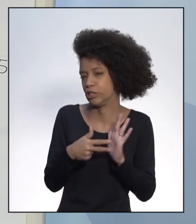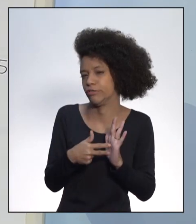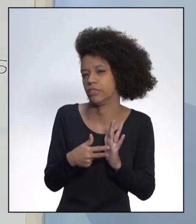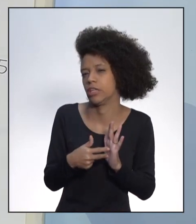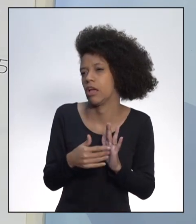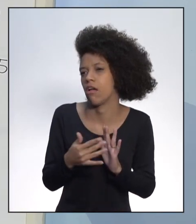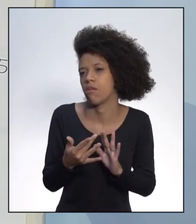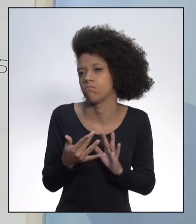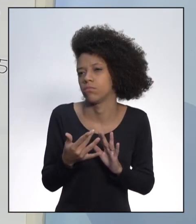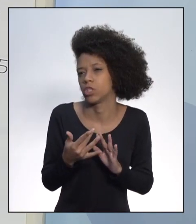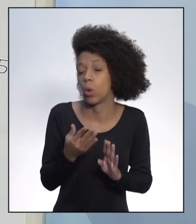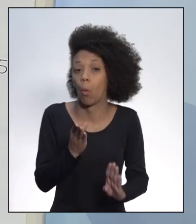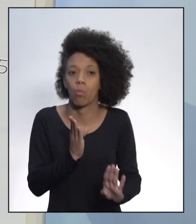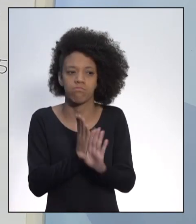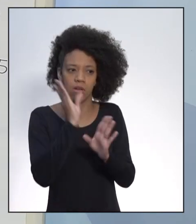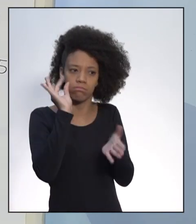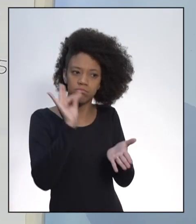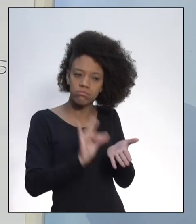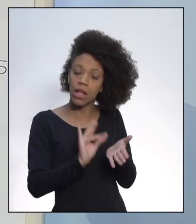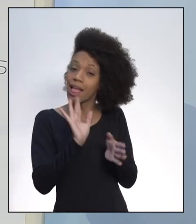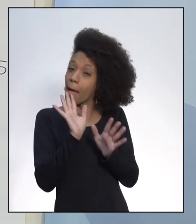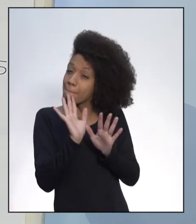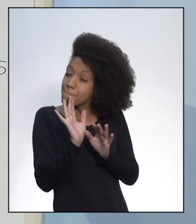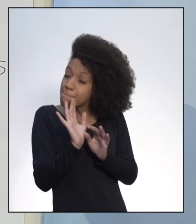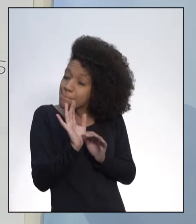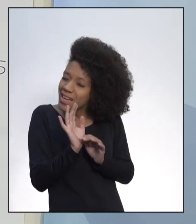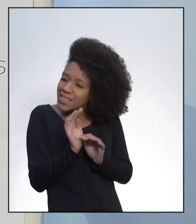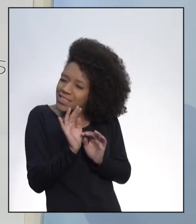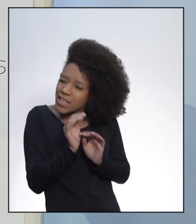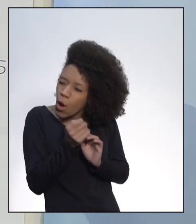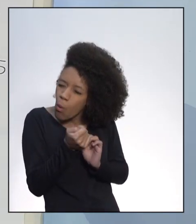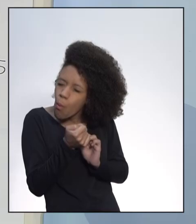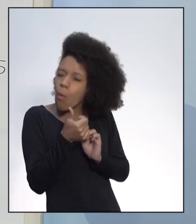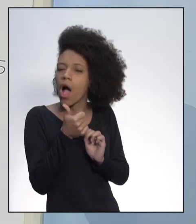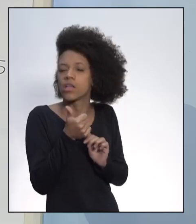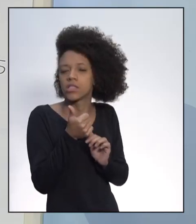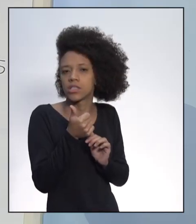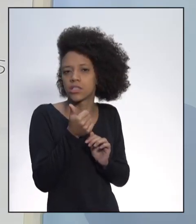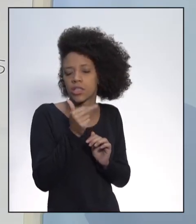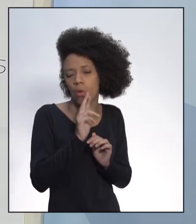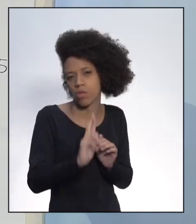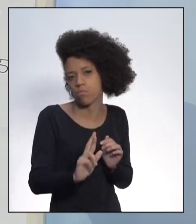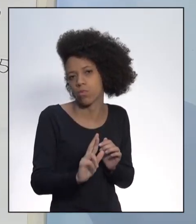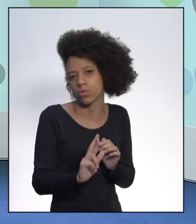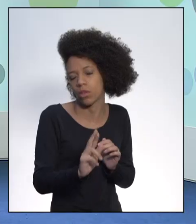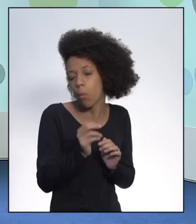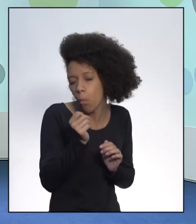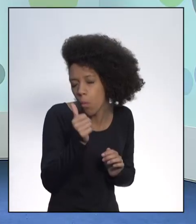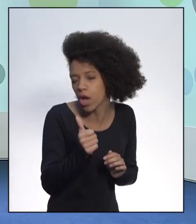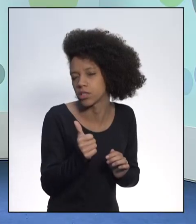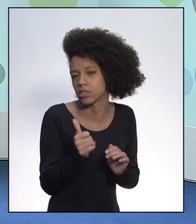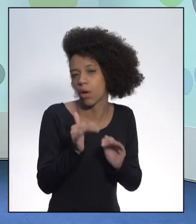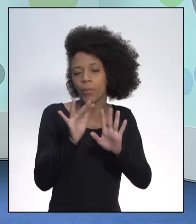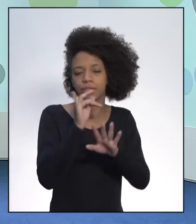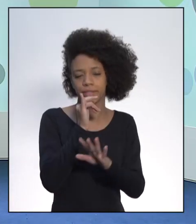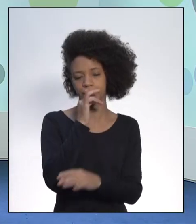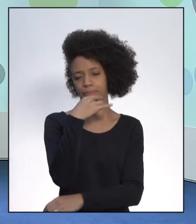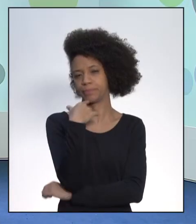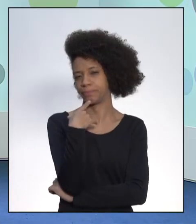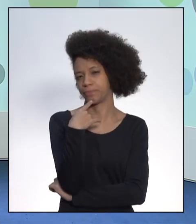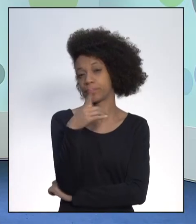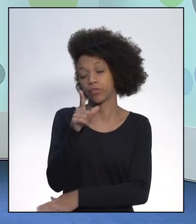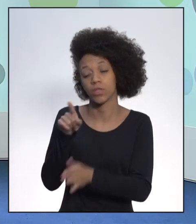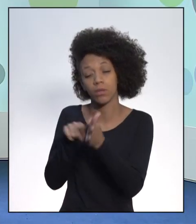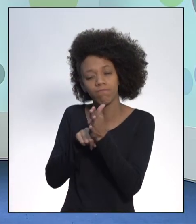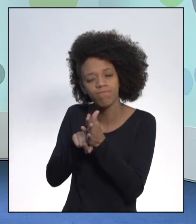não é você encontrar um valor exato, é você chegar próximo do valor original. Por exemplo, Jonas, se você fosse fazer uma